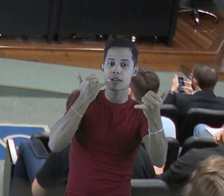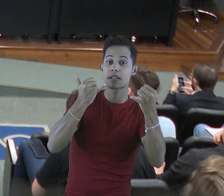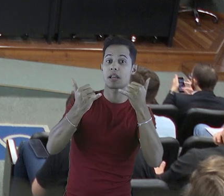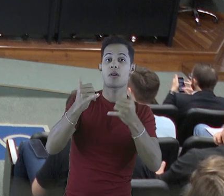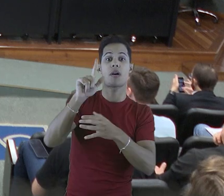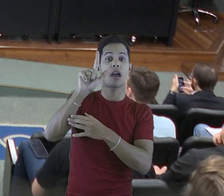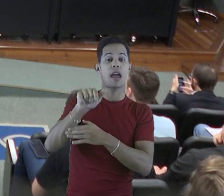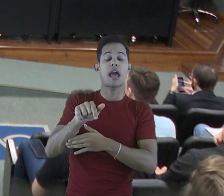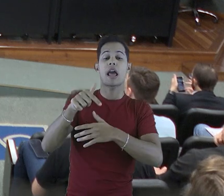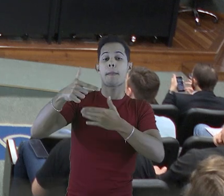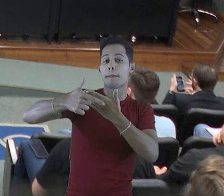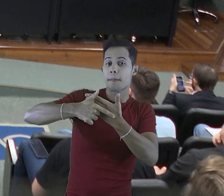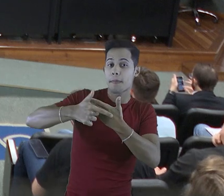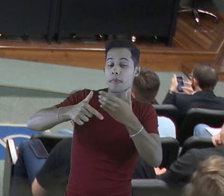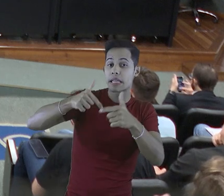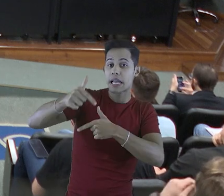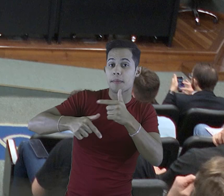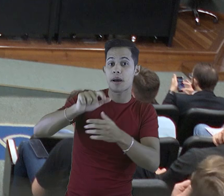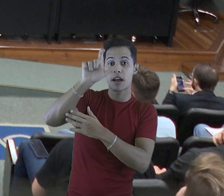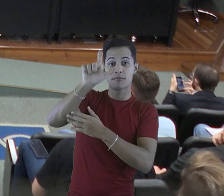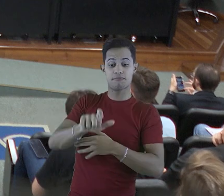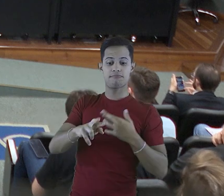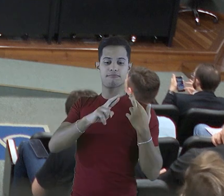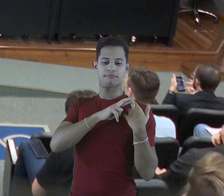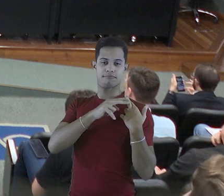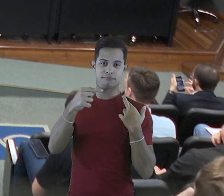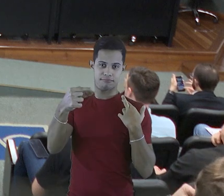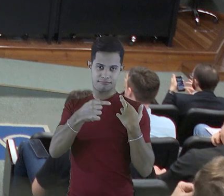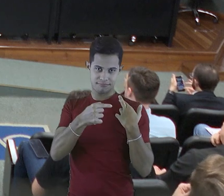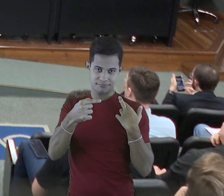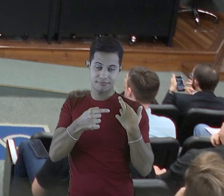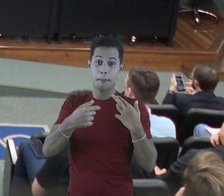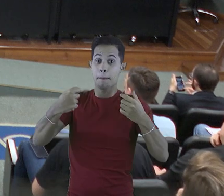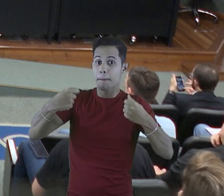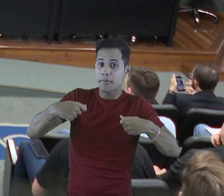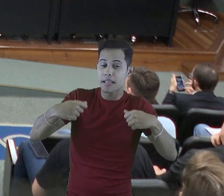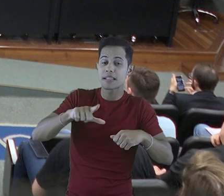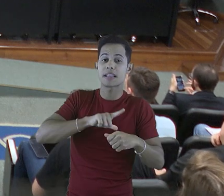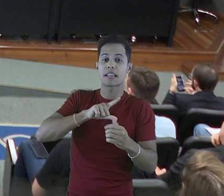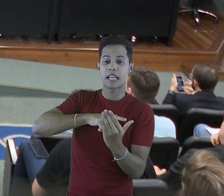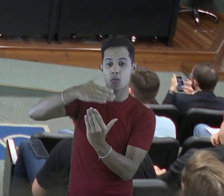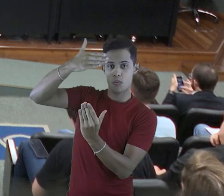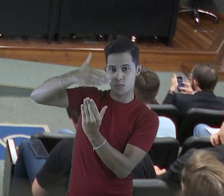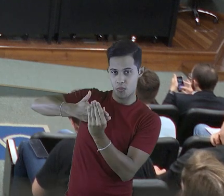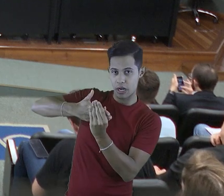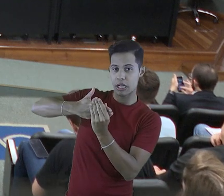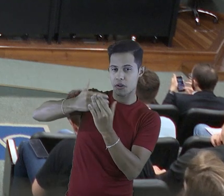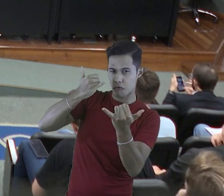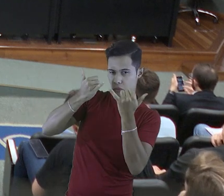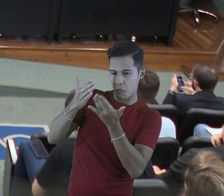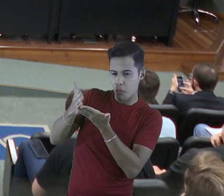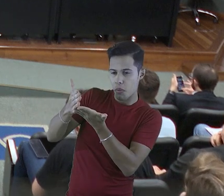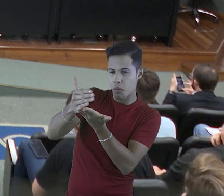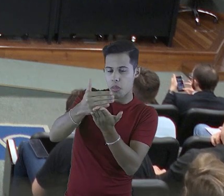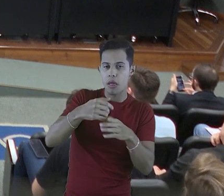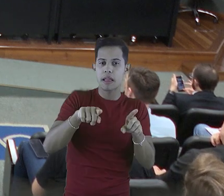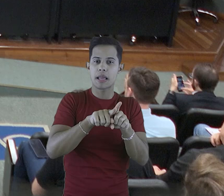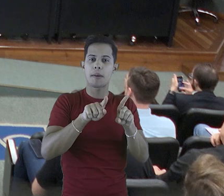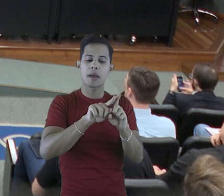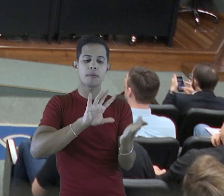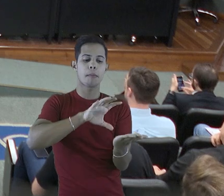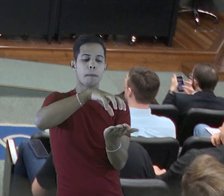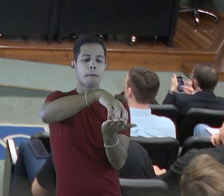Isso é função do encarregado. Tem que ter um inventário de dados e tem que ter uma matriz